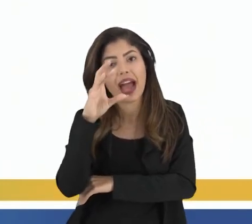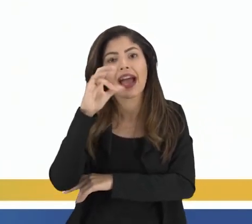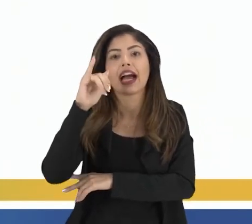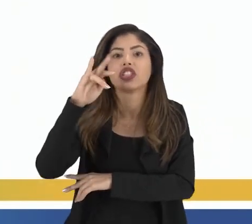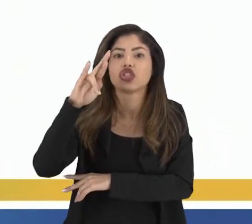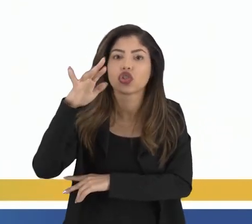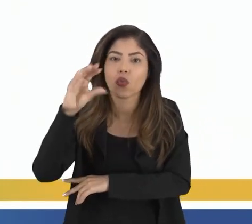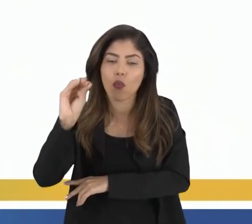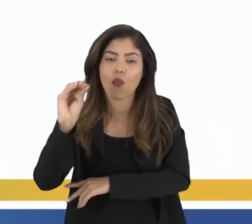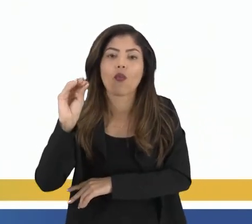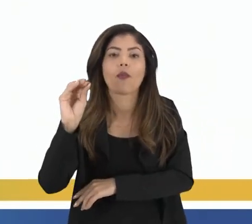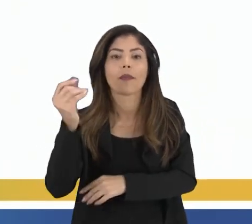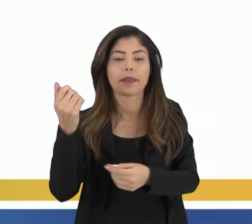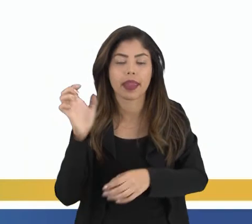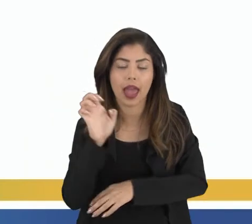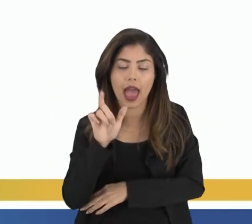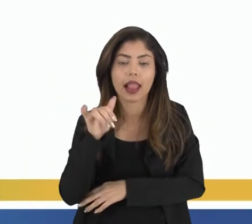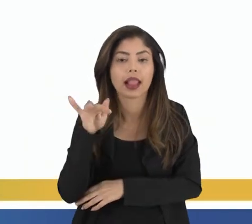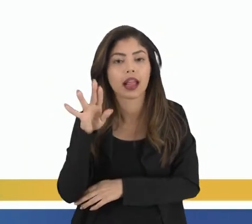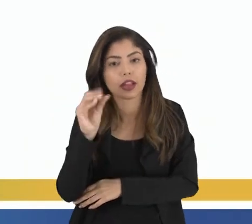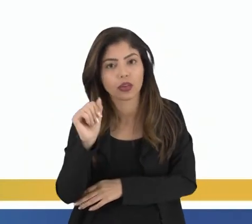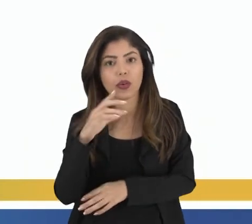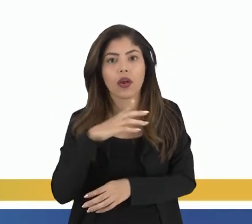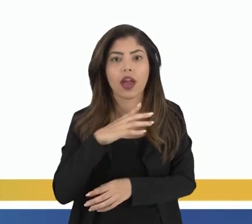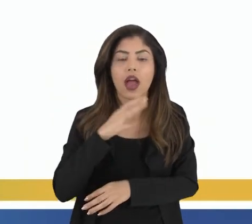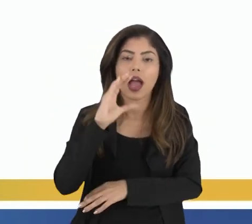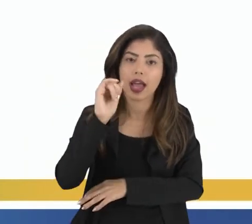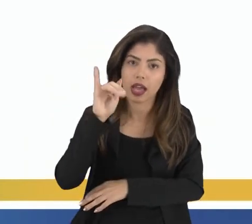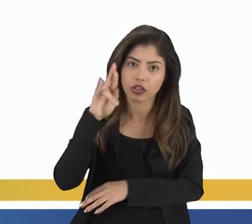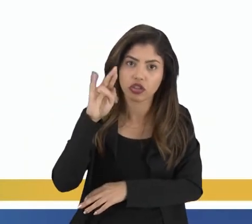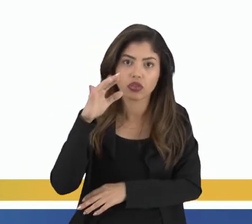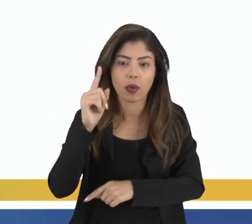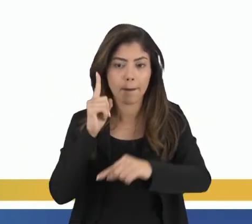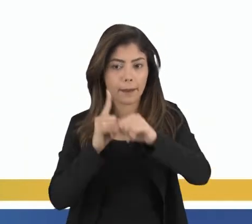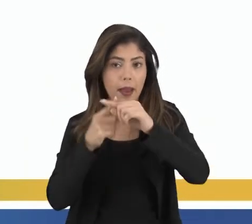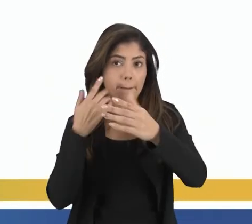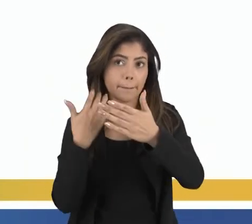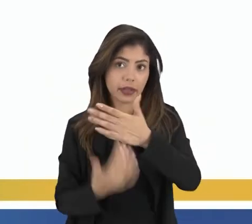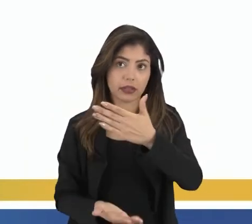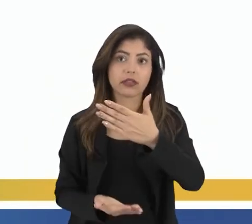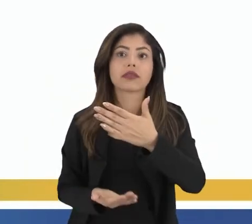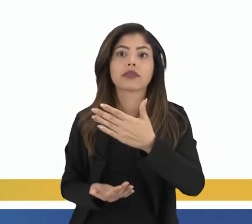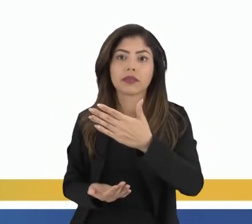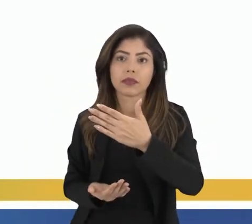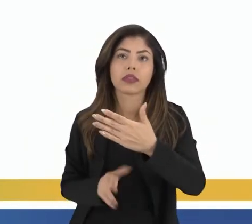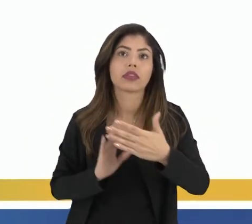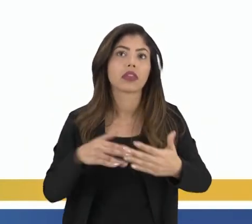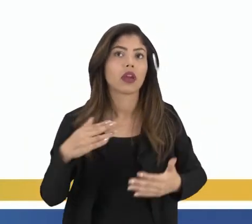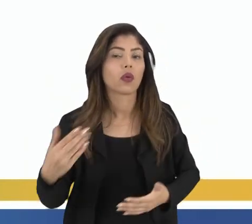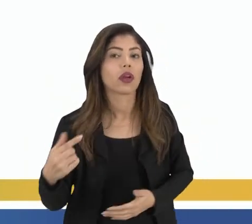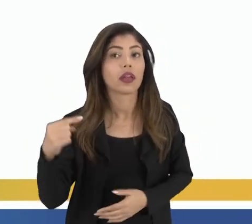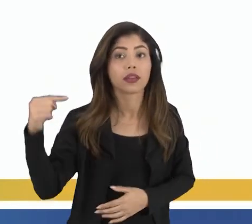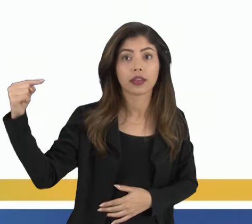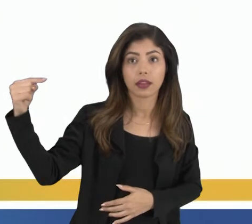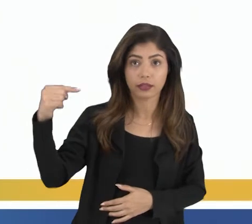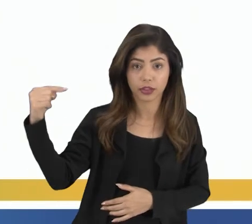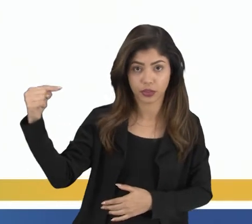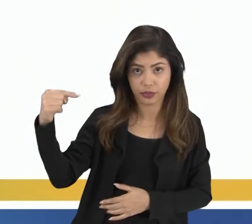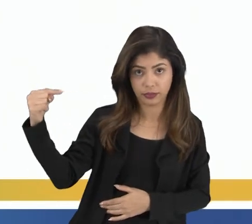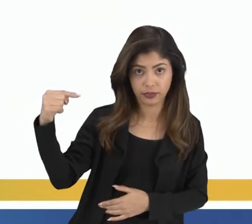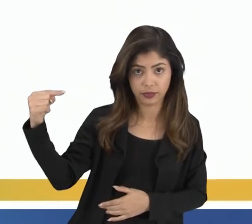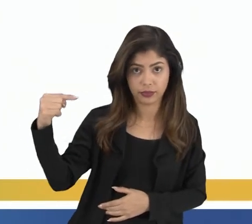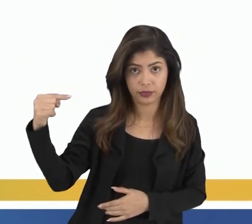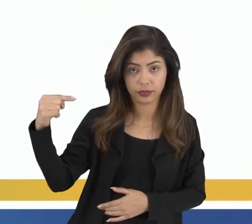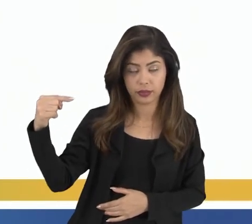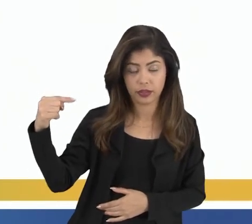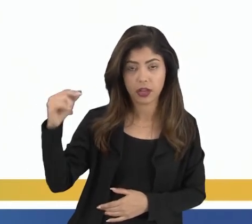que o alumínio ele é um cátion, porque quando o elemento ele é eletropositivo, ele se torna um cátion, ele perde elétrons.